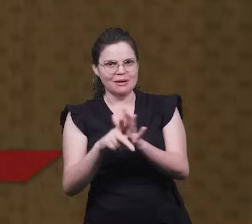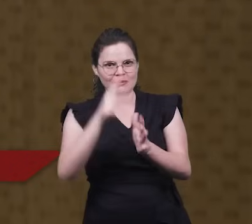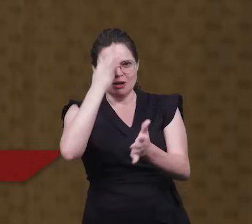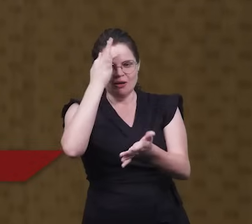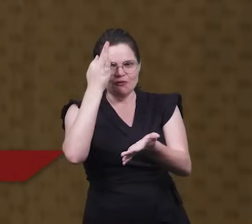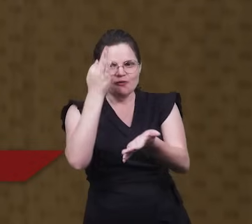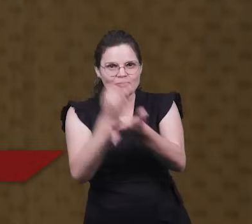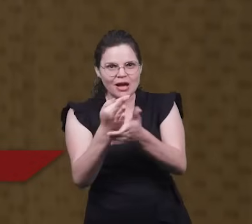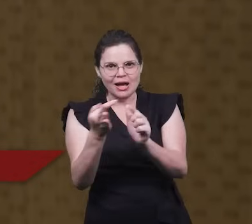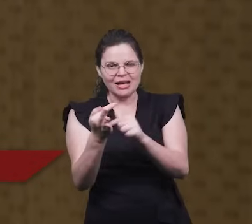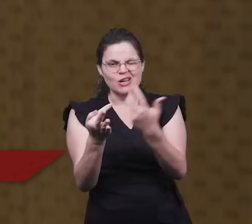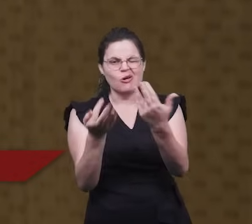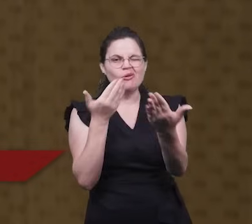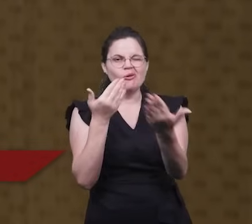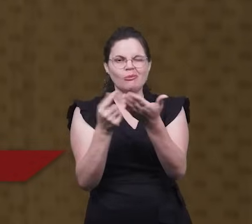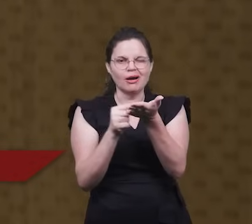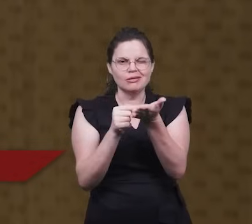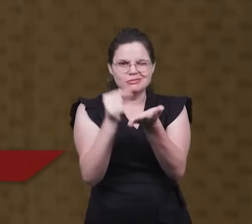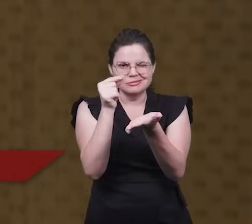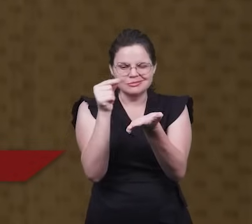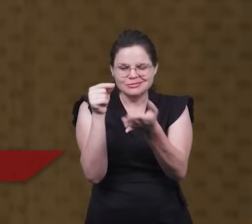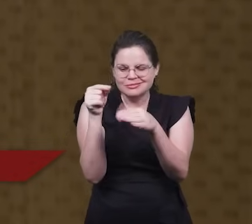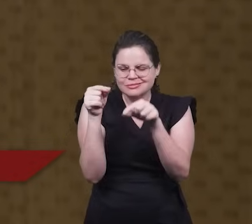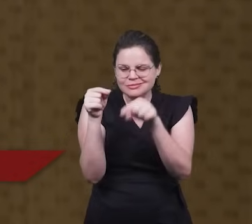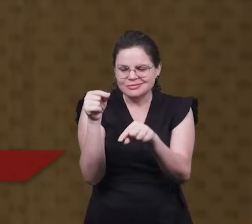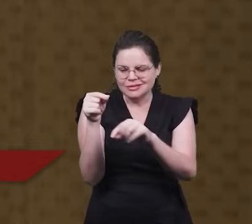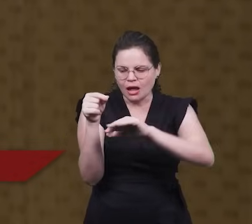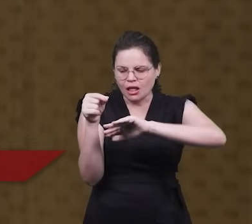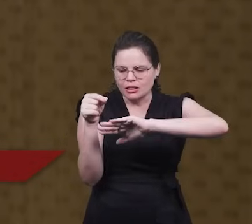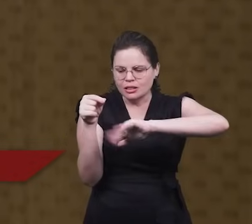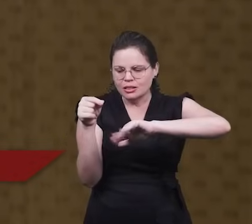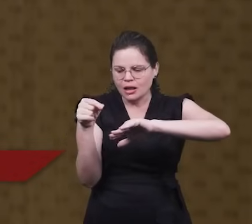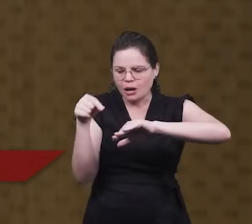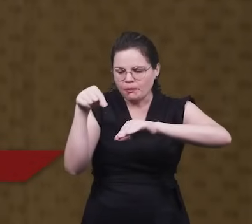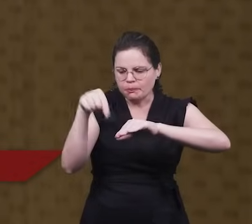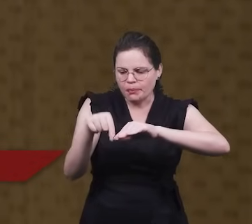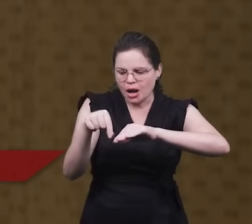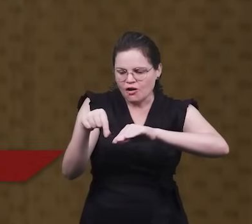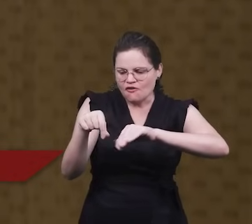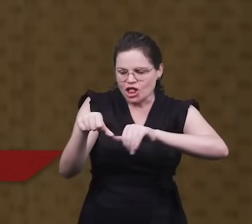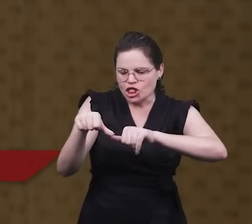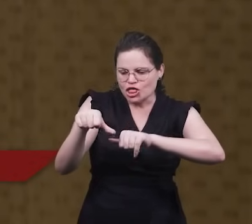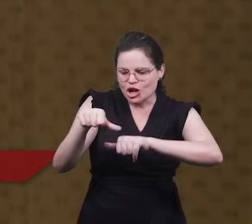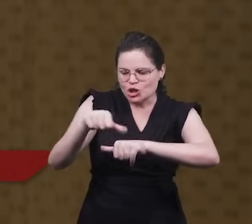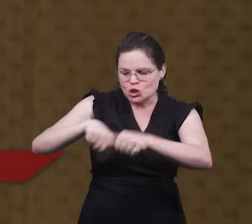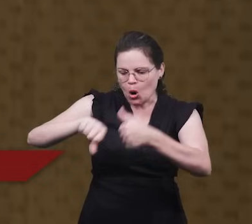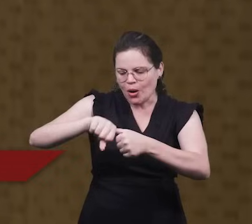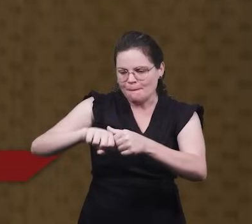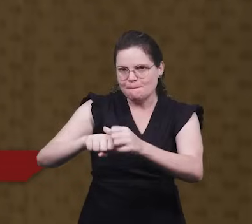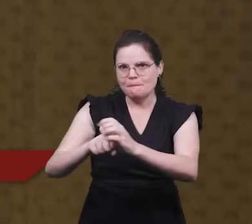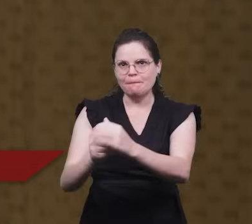de uma semente, ela vai agora passar por um momento de uma transição. Ela